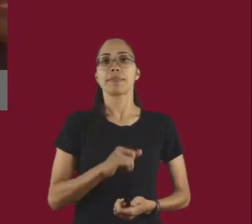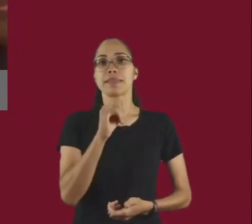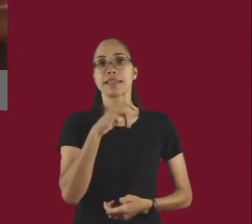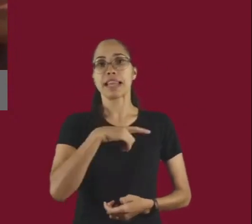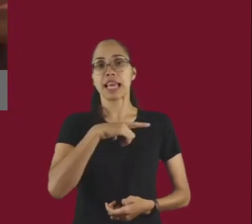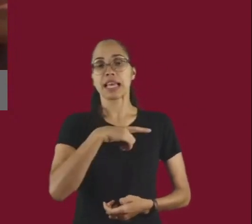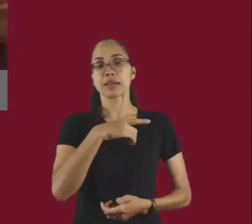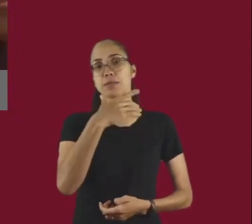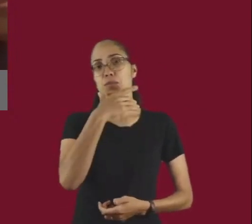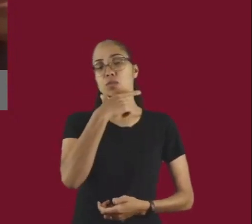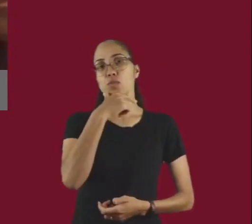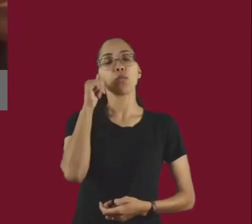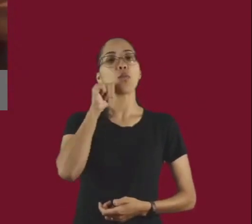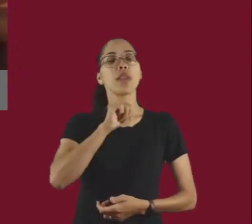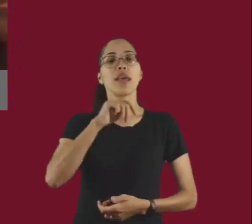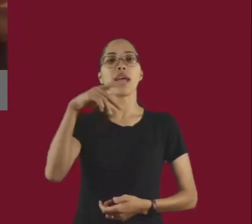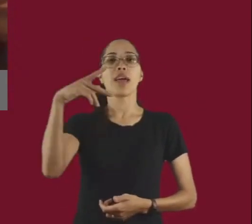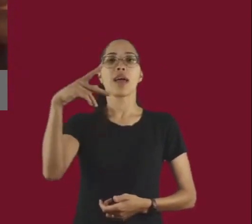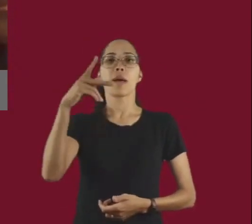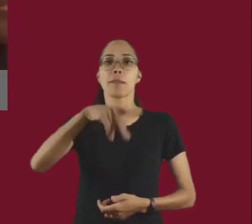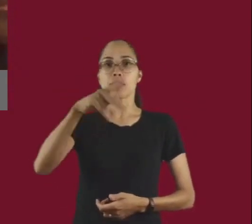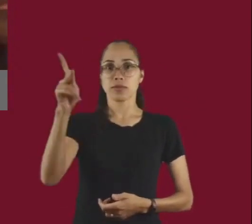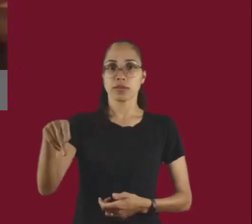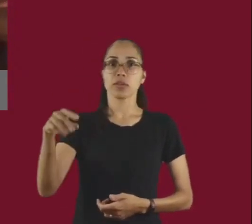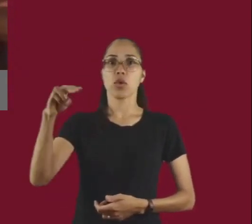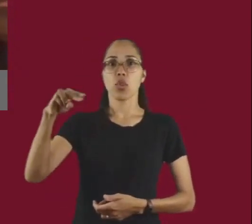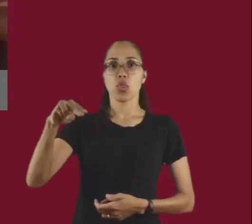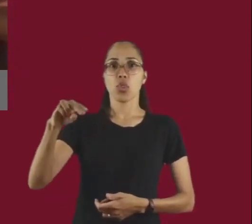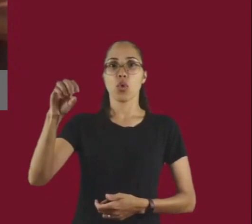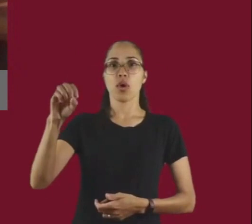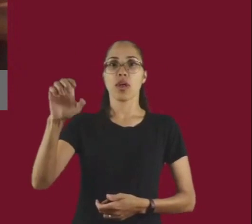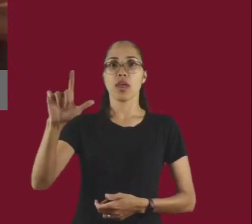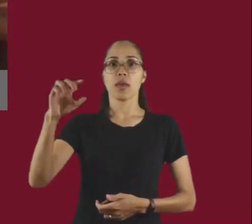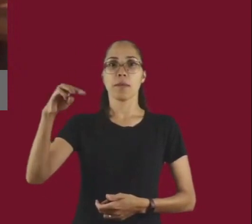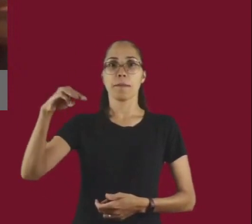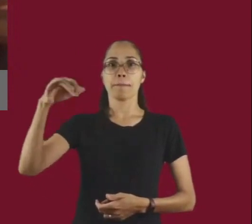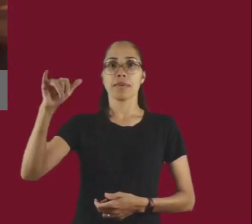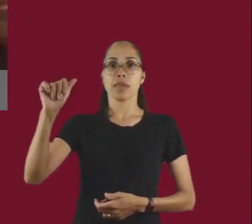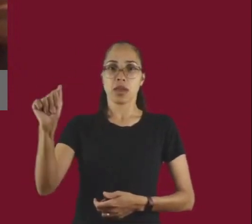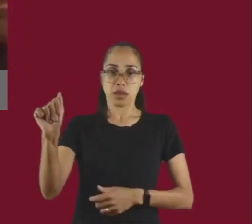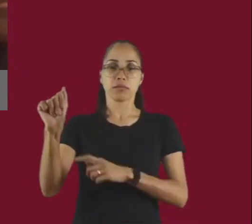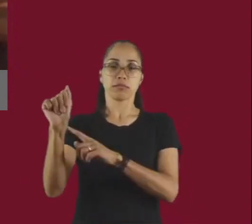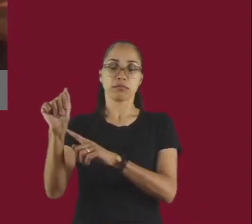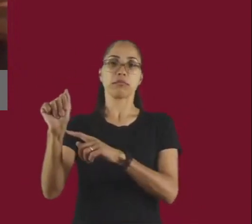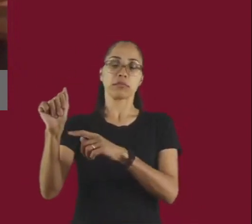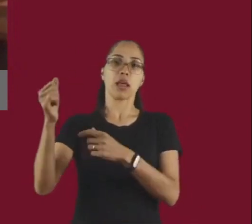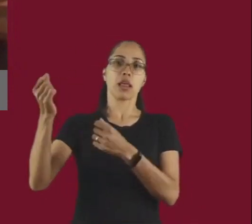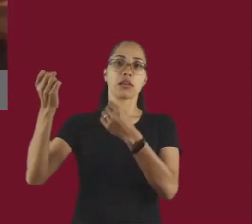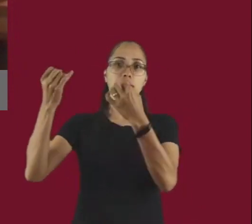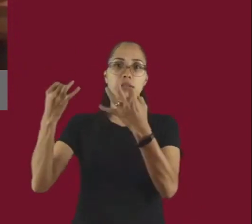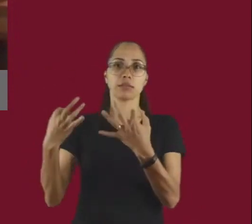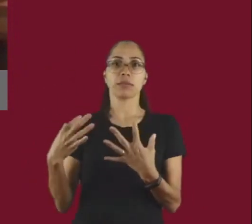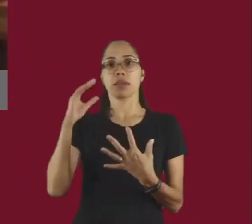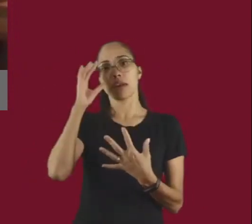anos atrás aqui, e ela é uma das grandes especialistas de fungos do Brasil,